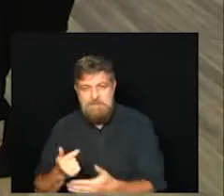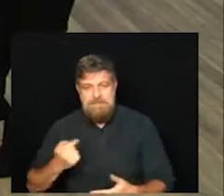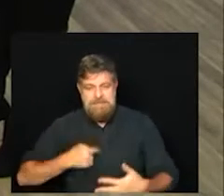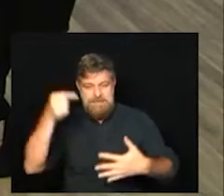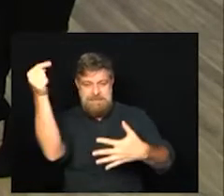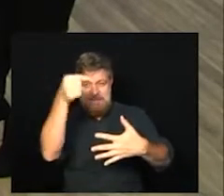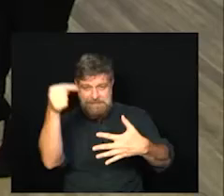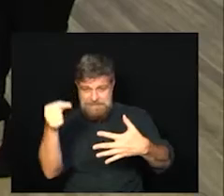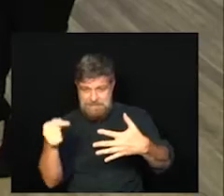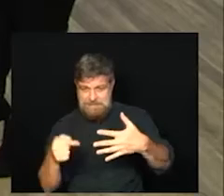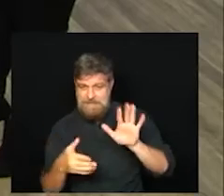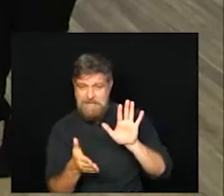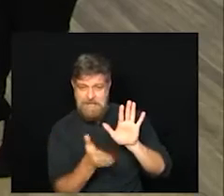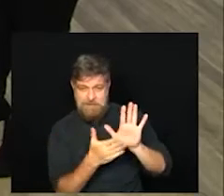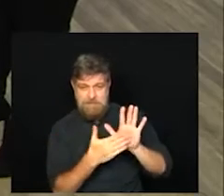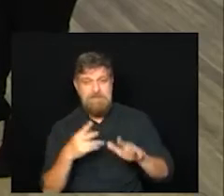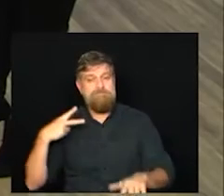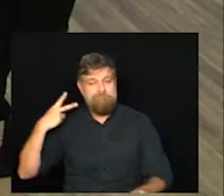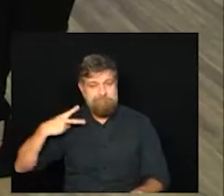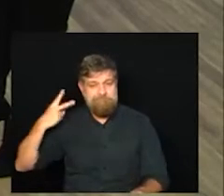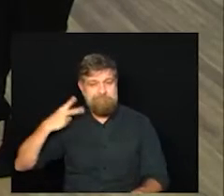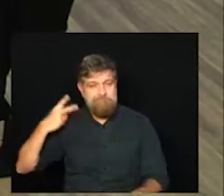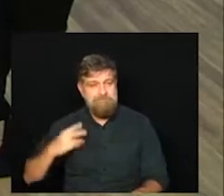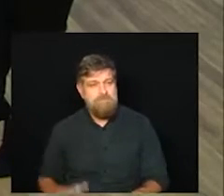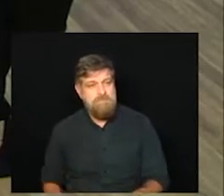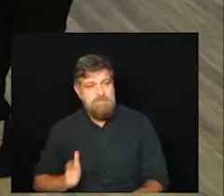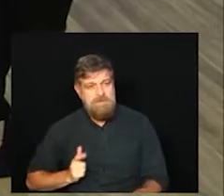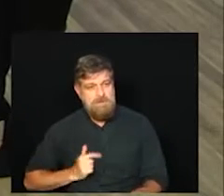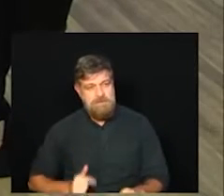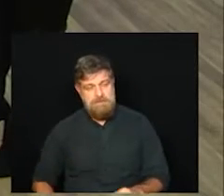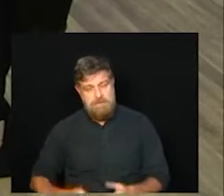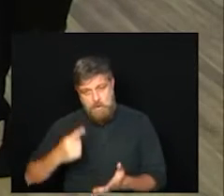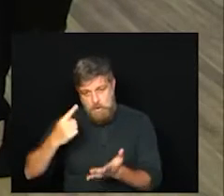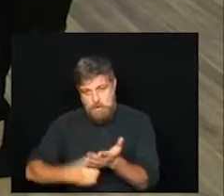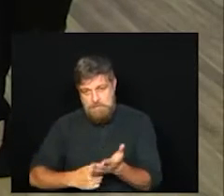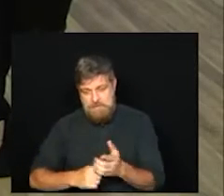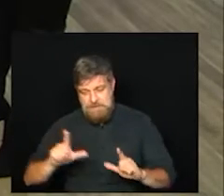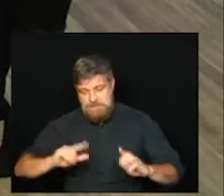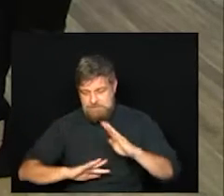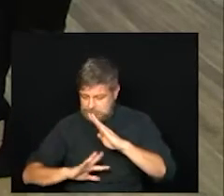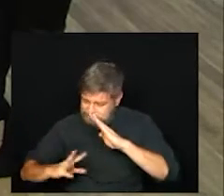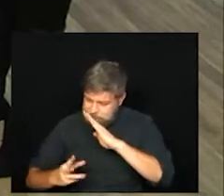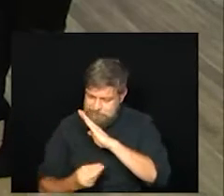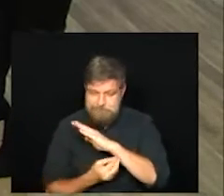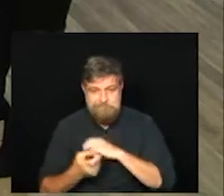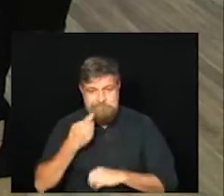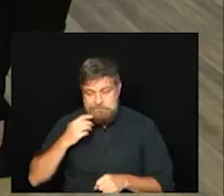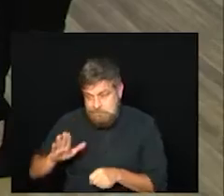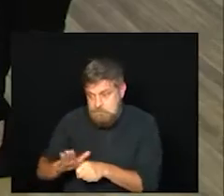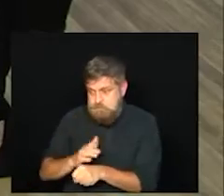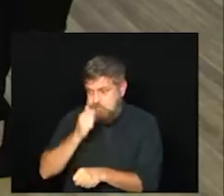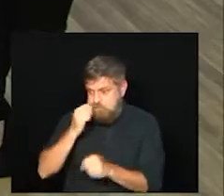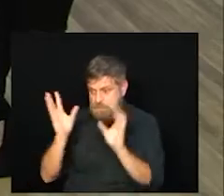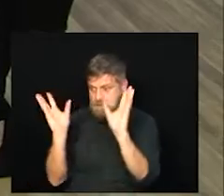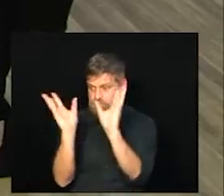outros temas e propostas dos parlamentares. Combinado, então, Câmara Total recheado na sexta-feira. Até amanhã.